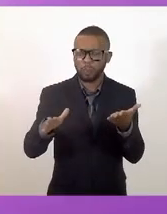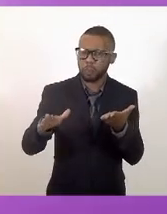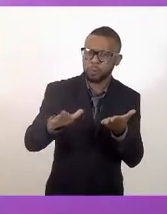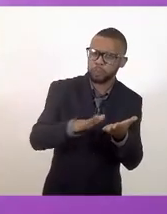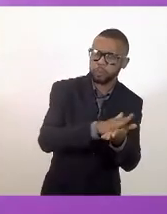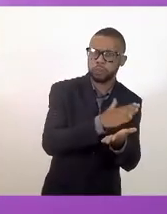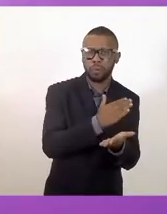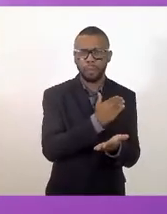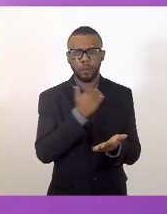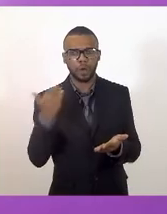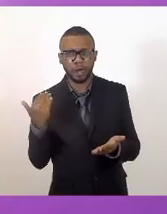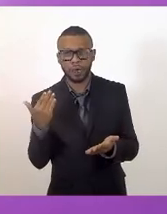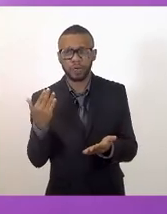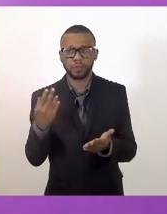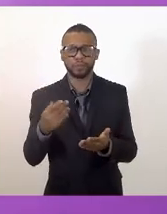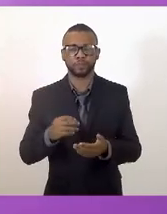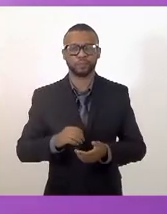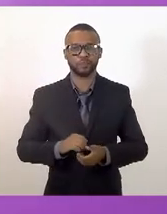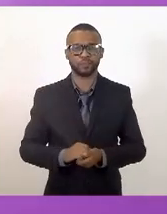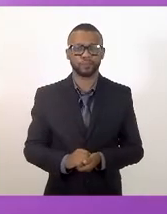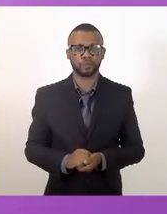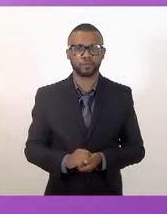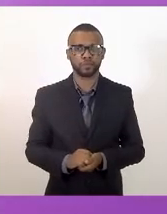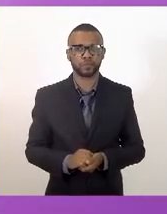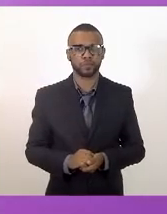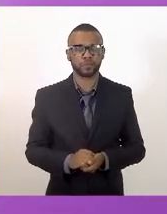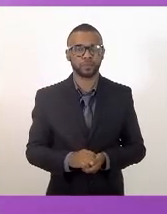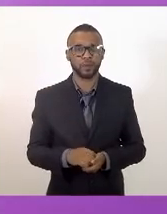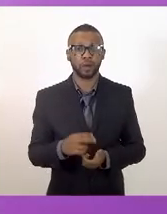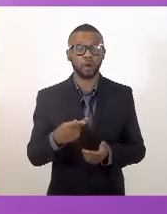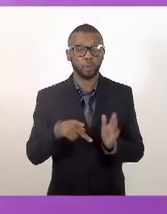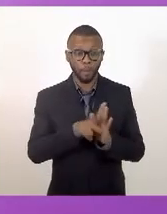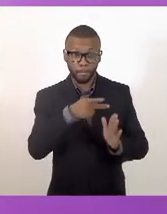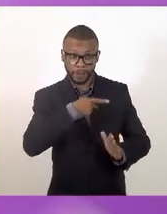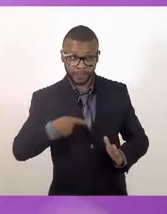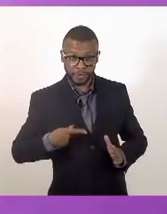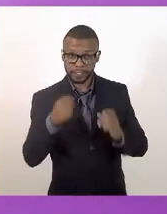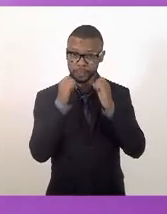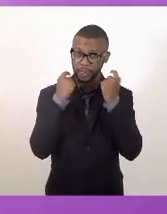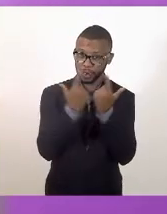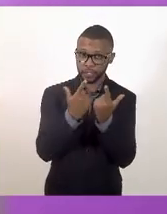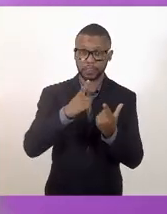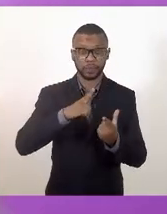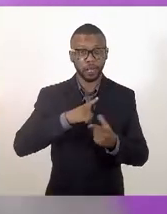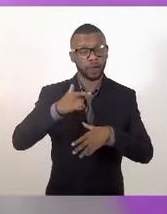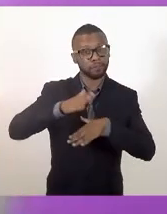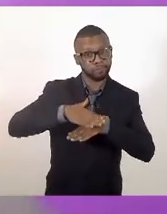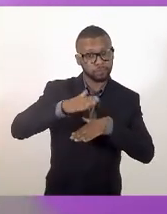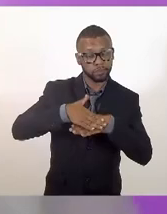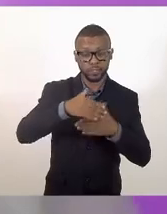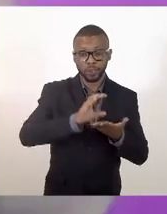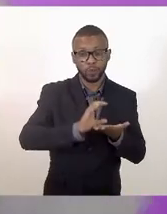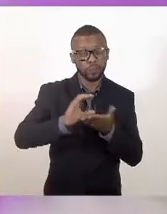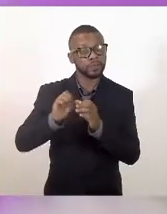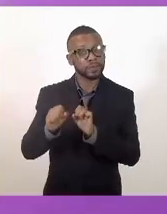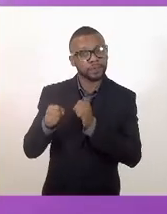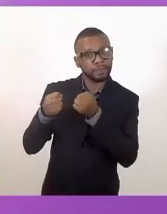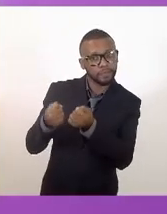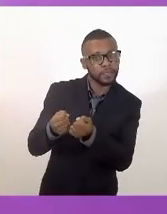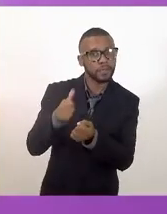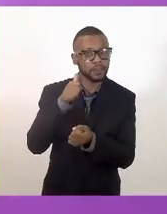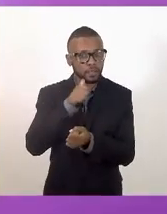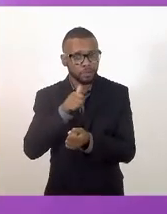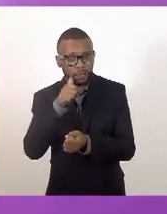como presidente dessa Comissão de Defesa das Mulheres, né, que trabalha em equipe com as 13 mulheres dessa